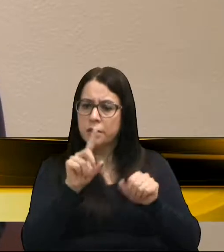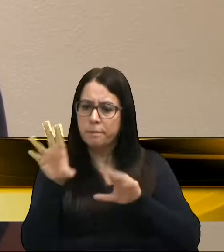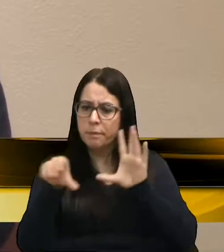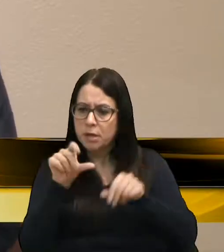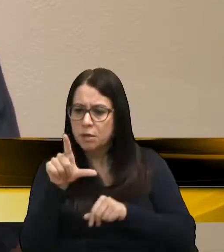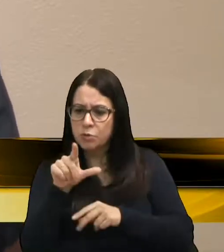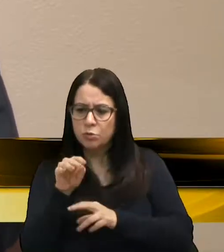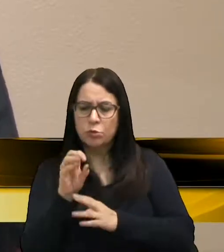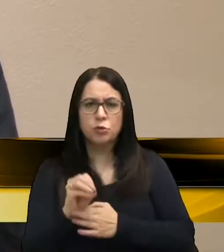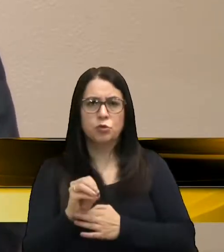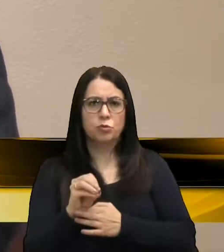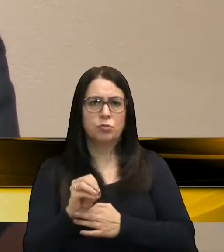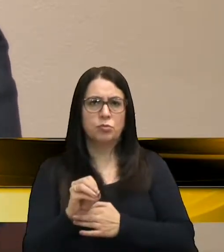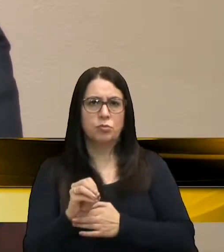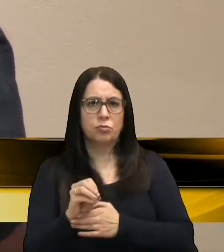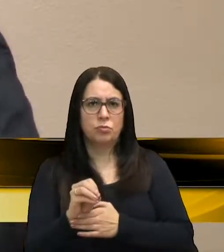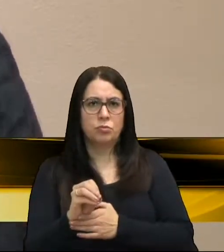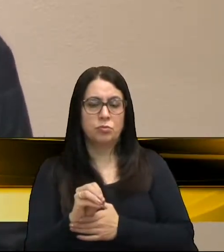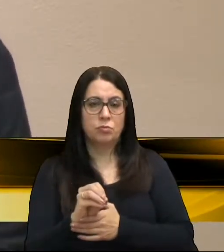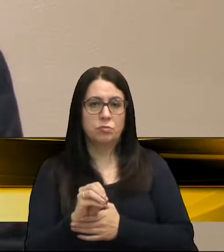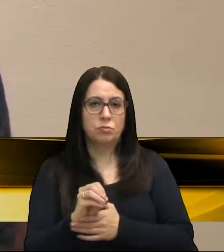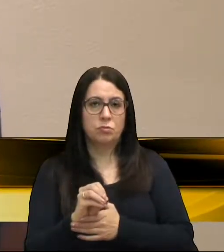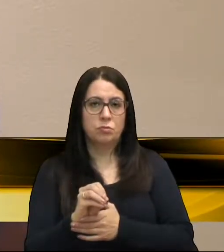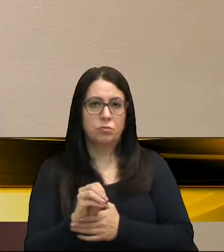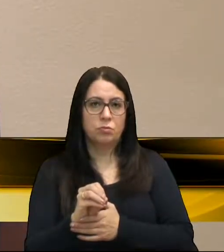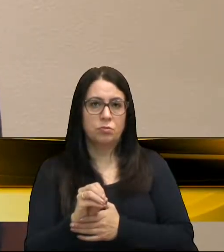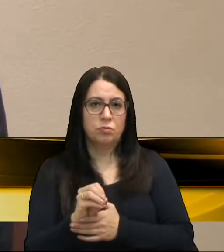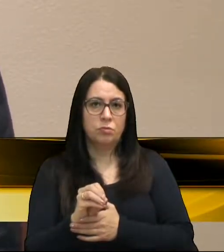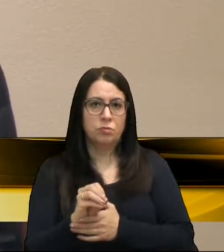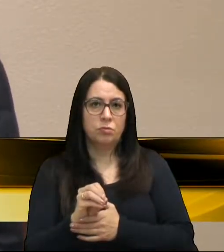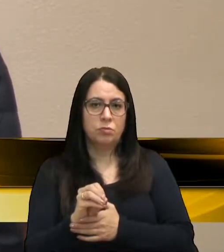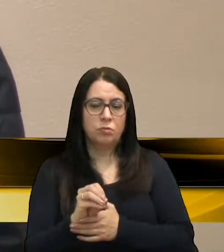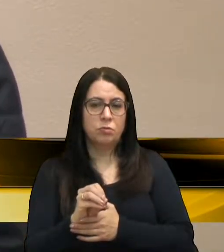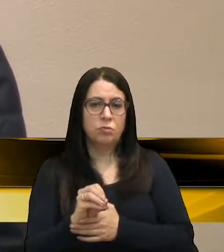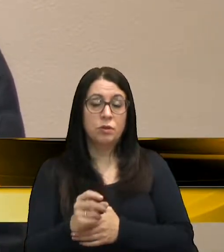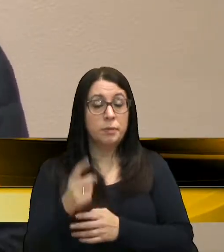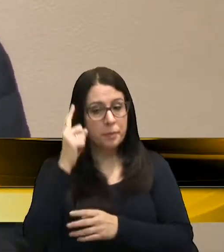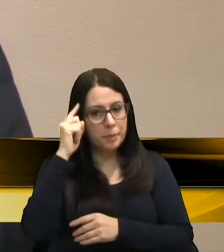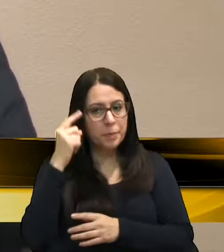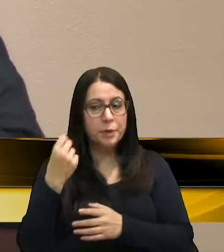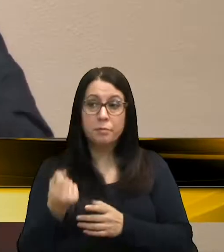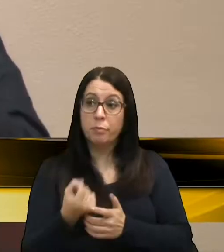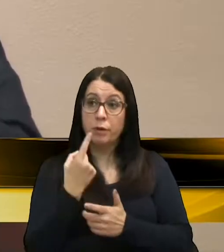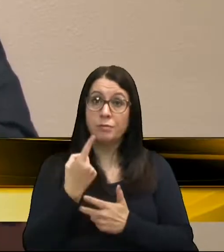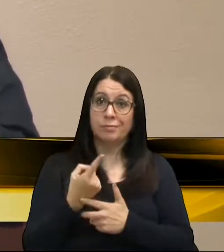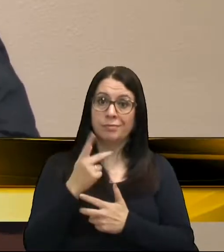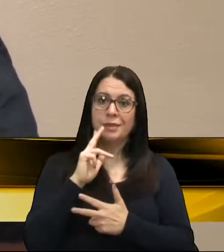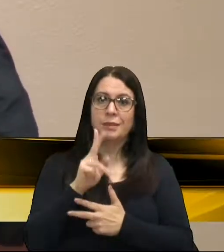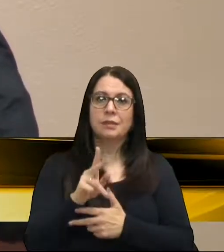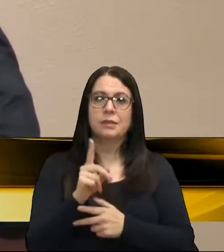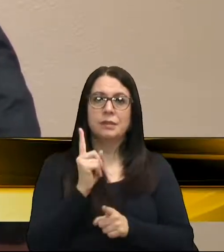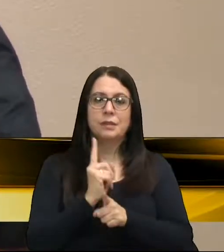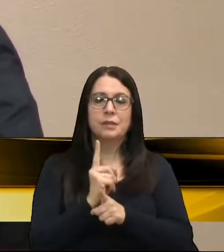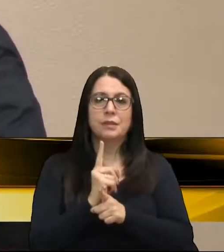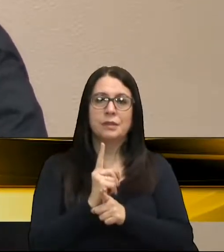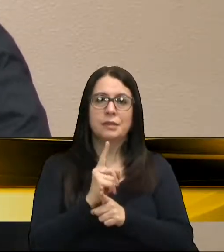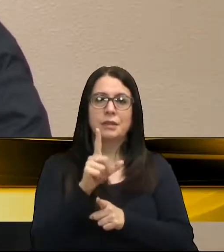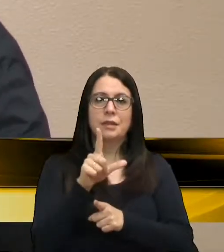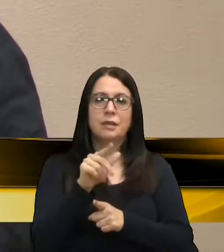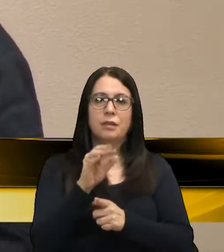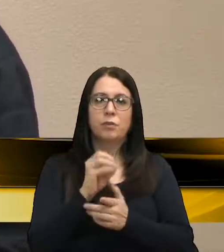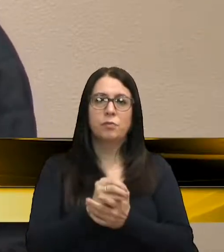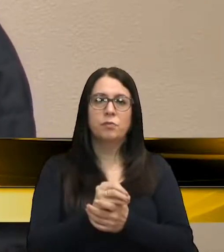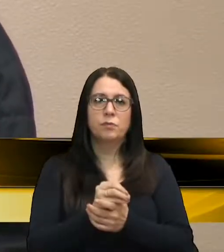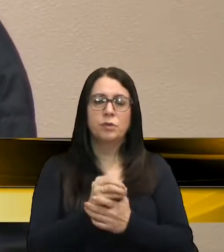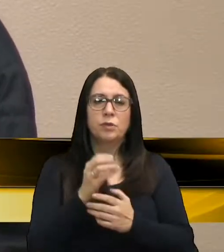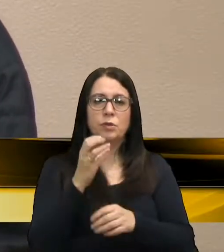lixo que é, e por incrível que pareça, se encontrava lá no lixo